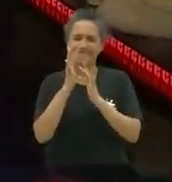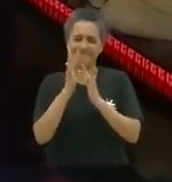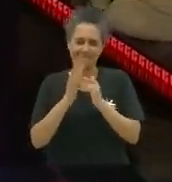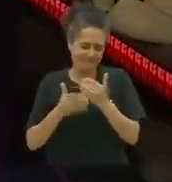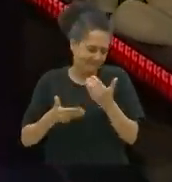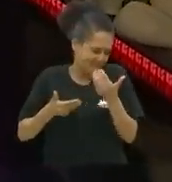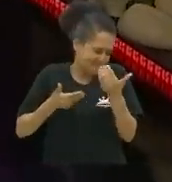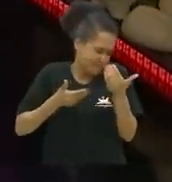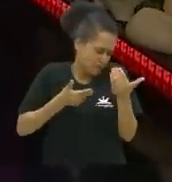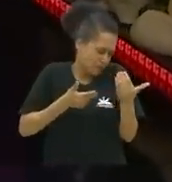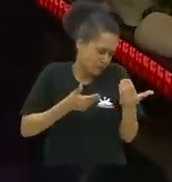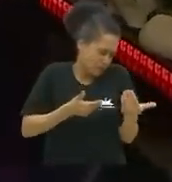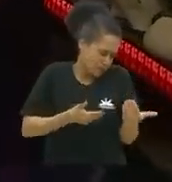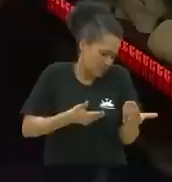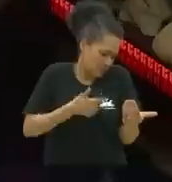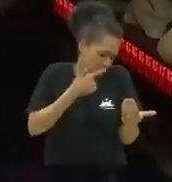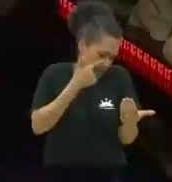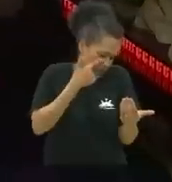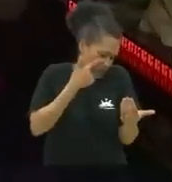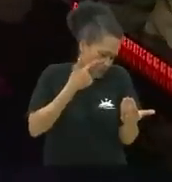Chagas lavou.